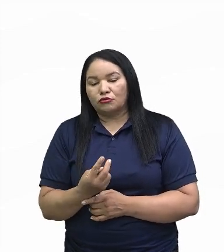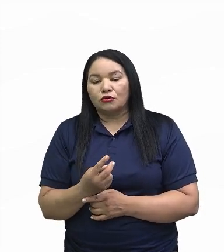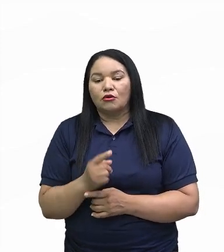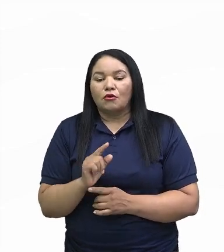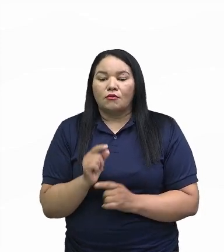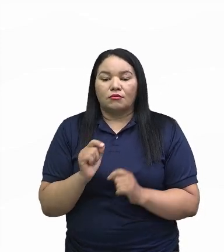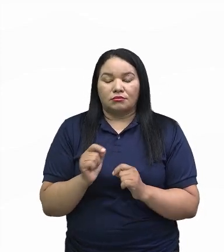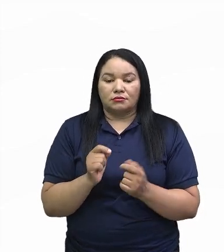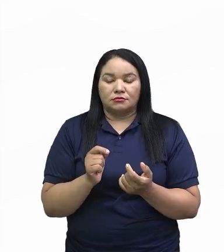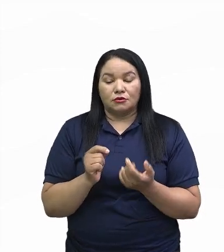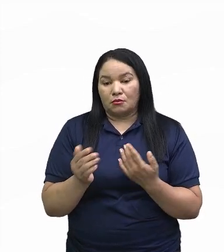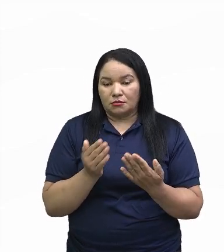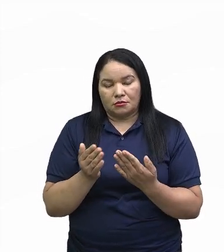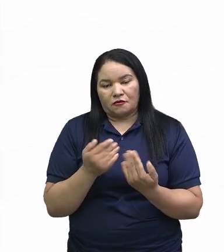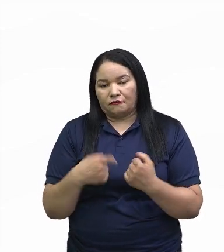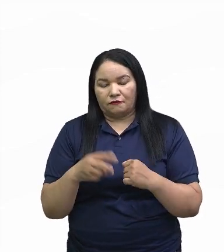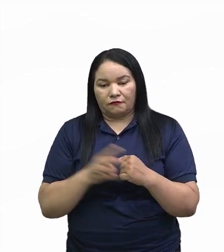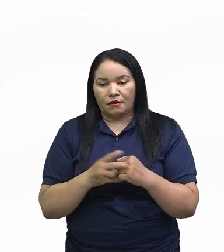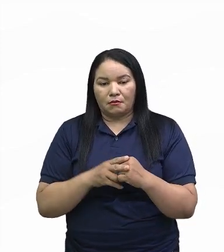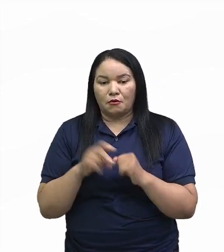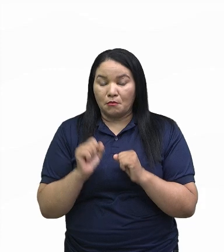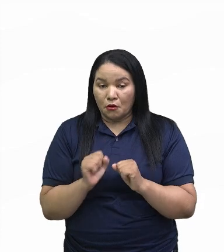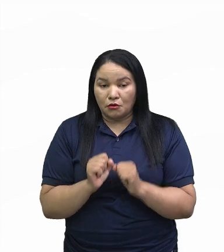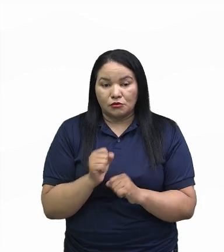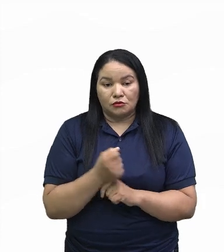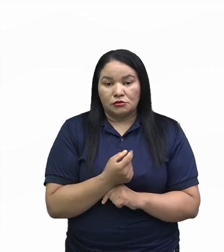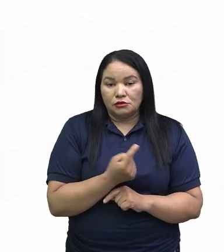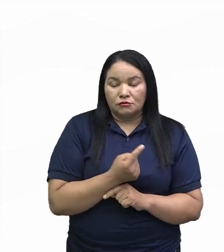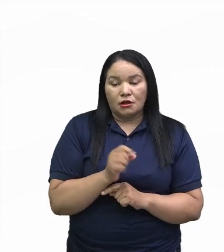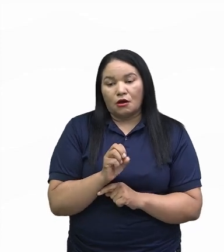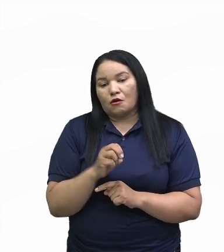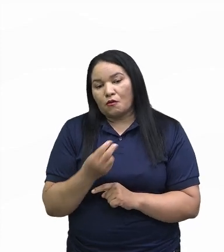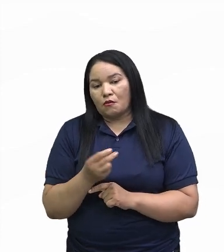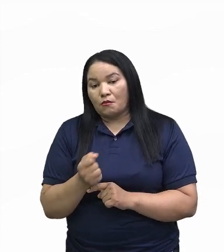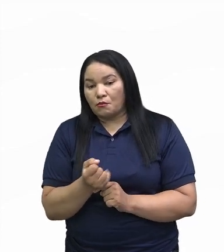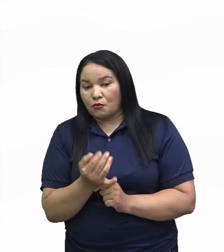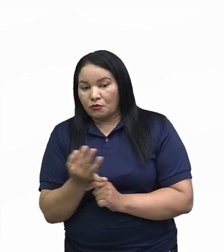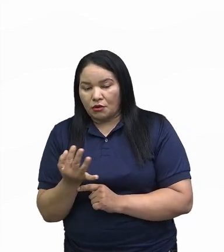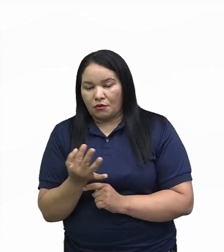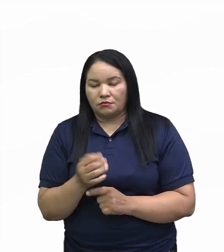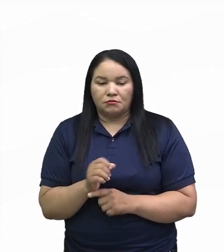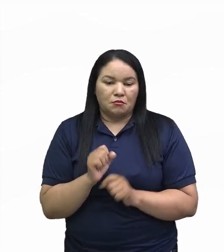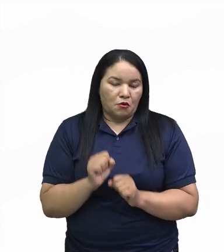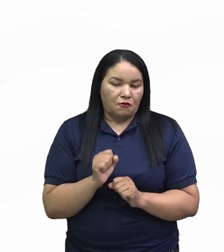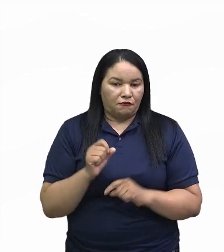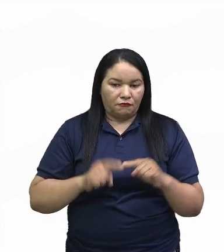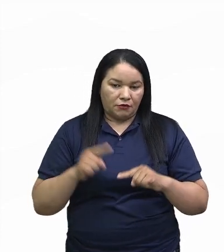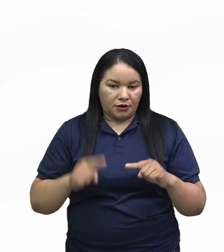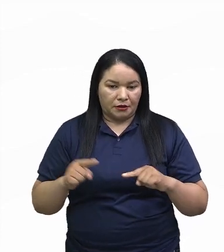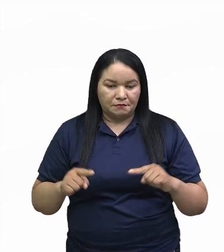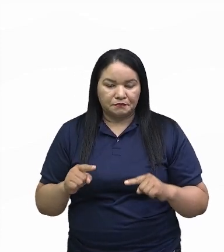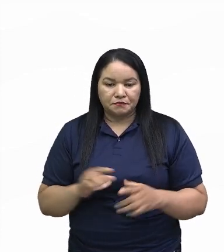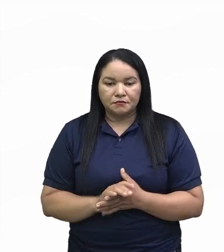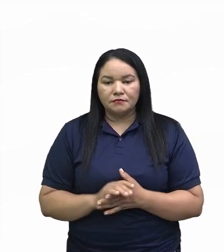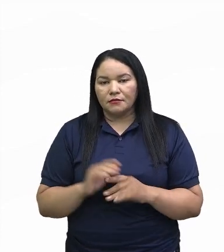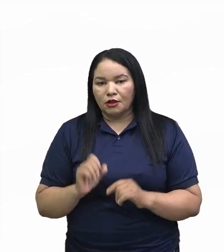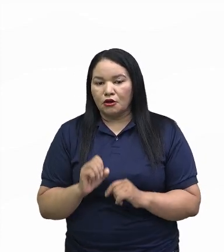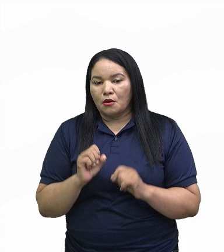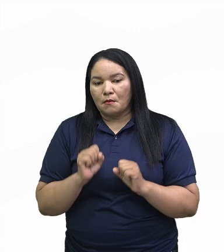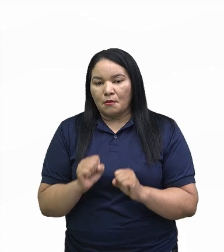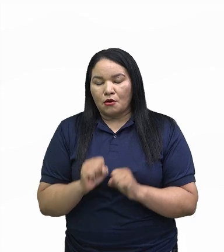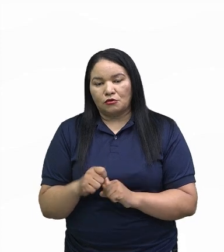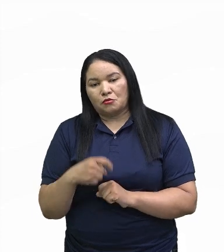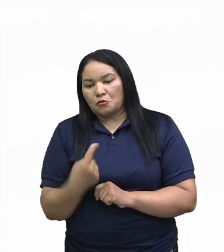pode ficar no singular ou no plural. Aqui, no caso, ele vai variar, né? Ele pode ser uma coisa ou